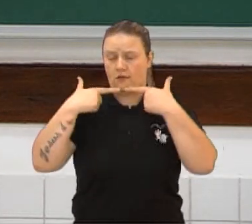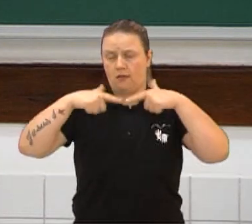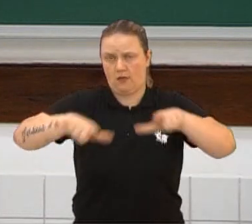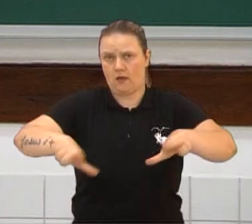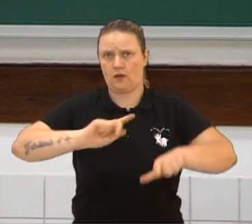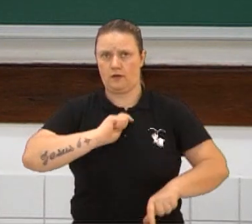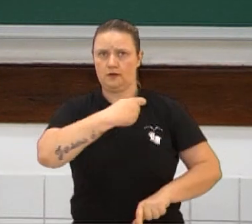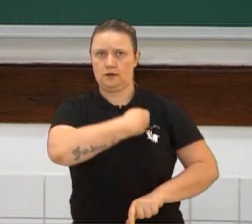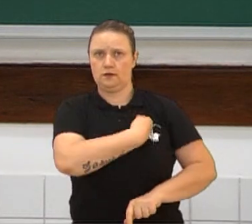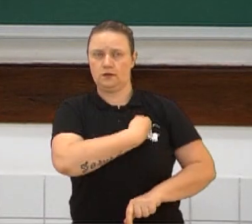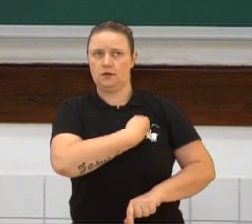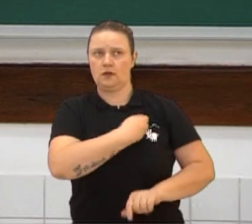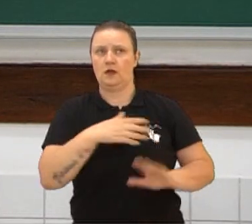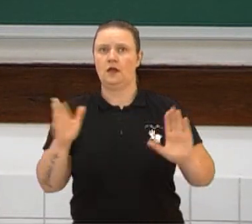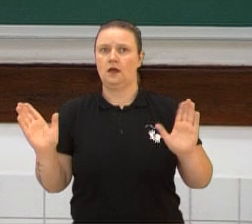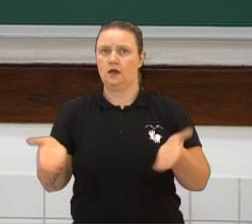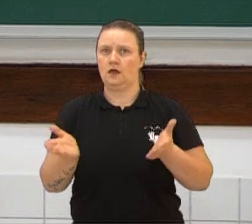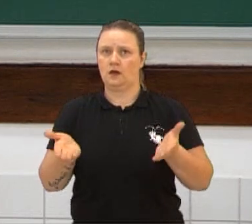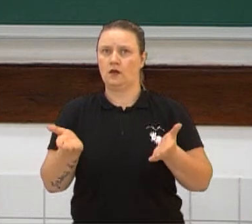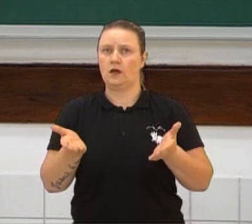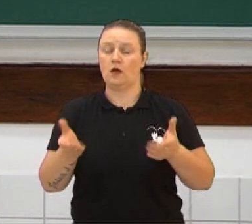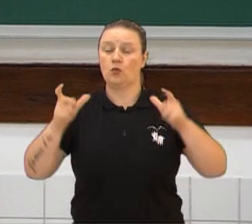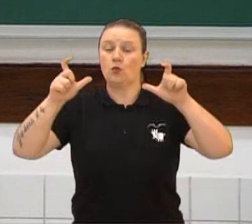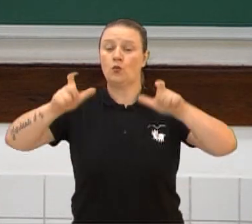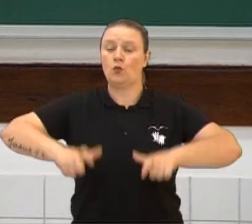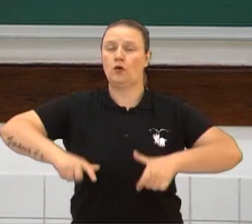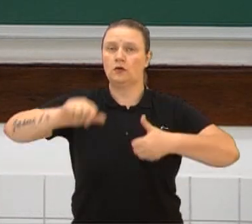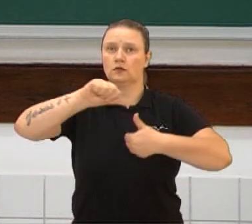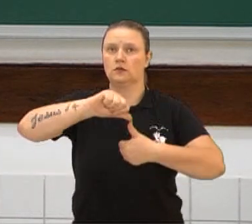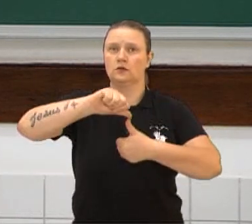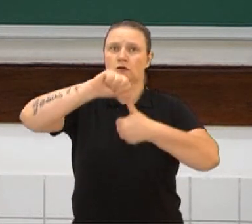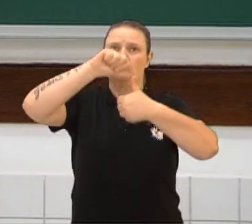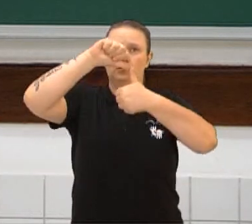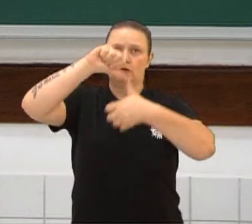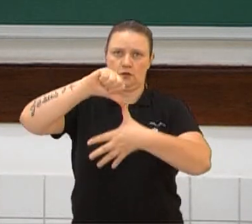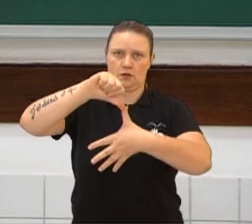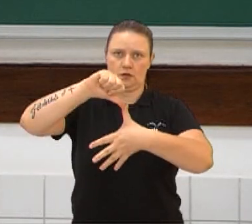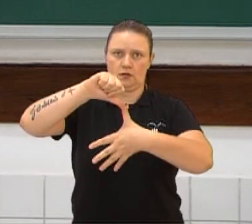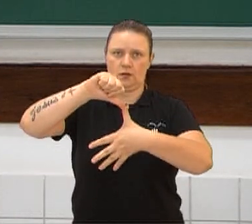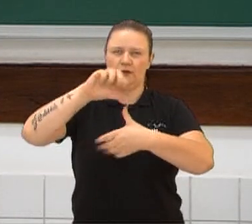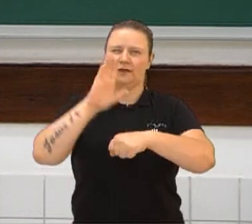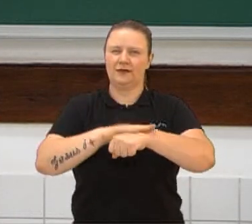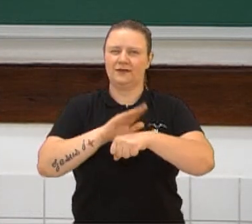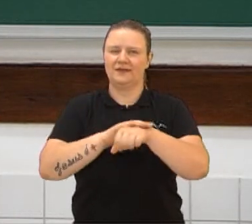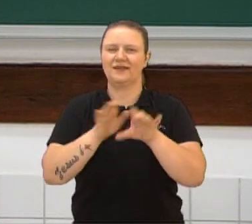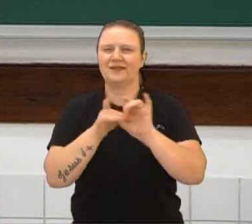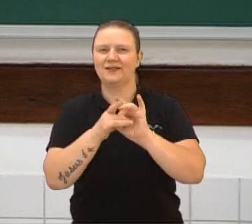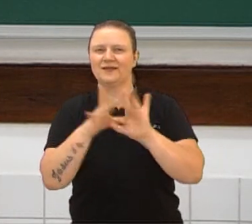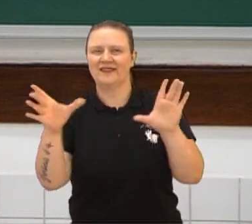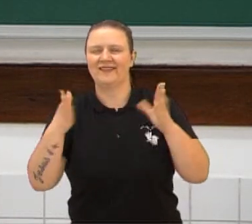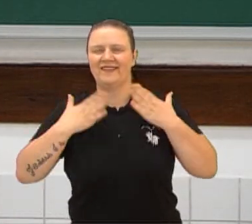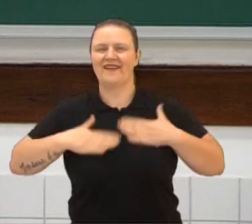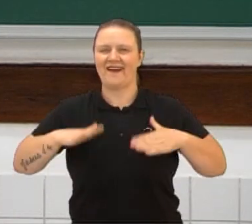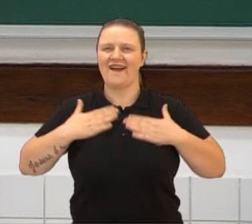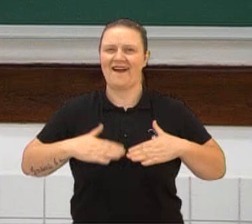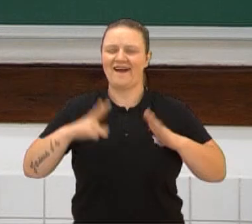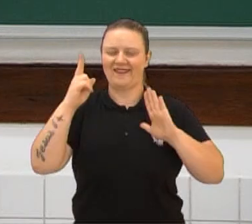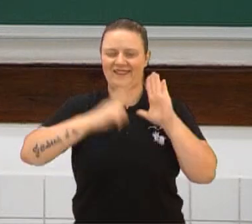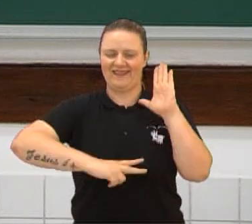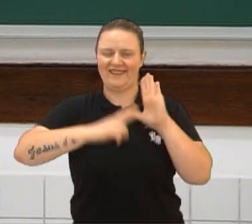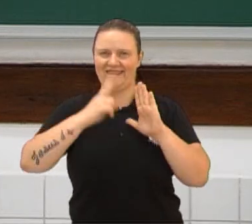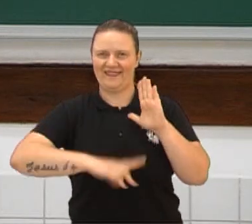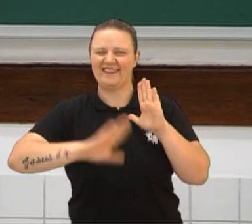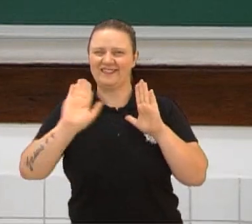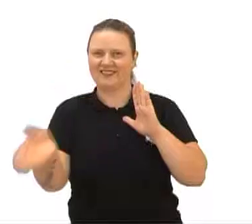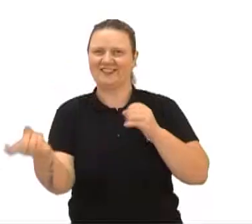que falam a língua espanhola, que estão localizados na América do Sul. Vou dar uns minutinhos para vocês lerem com calma as alternativas e a gente já